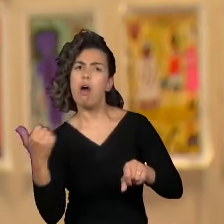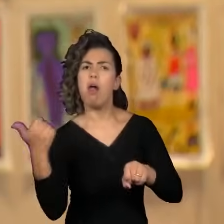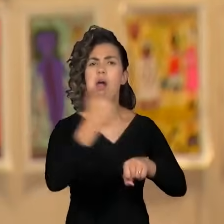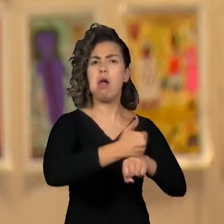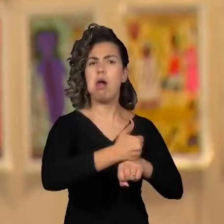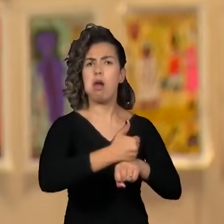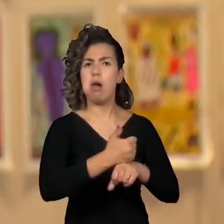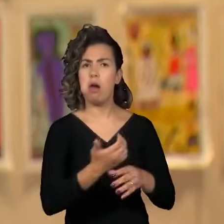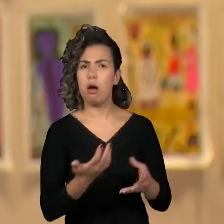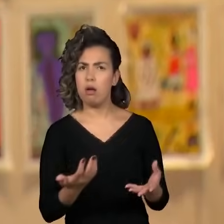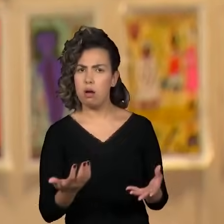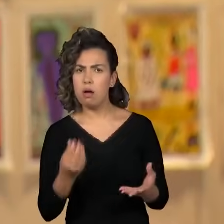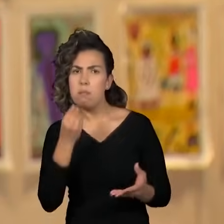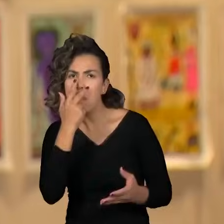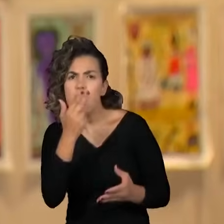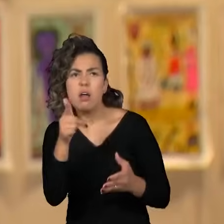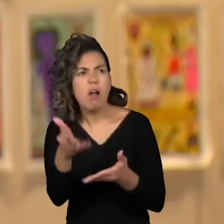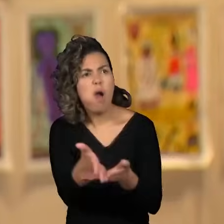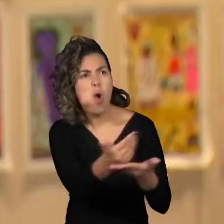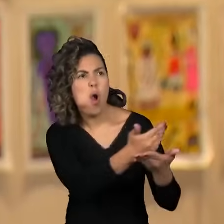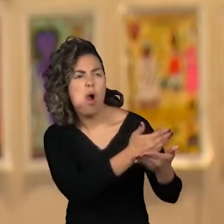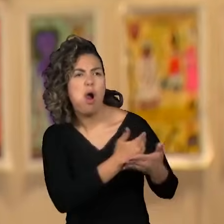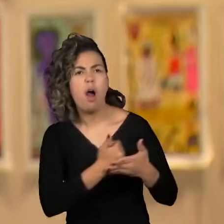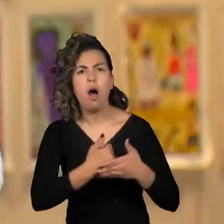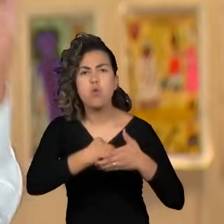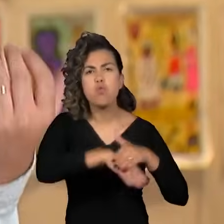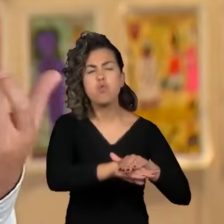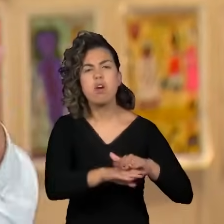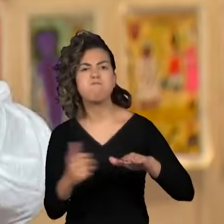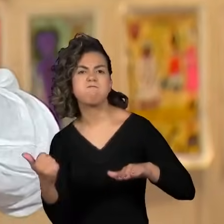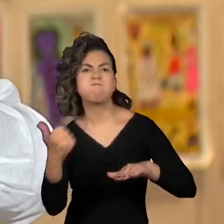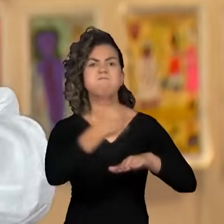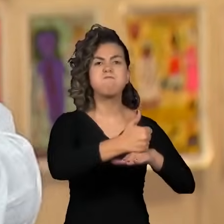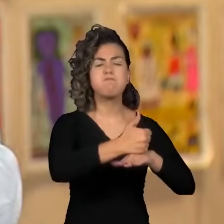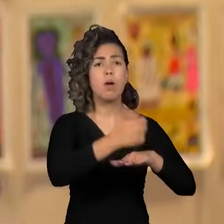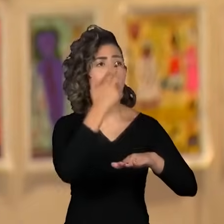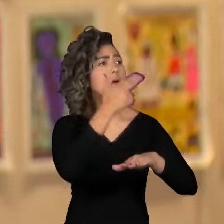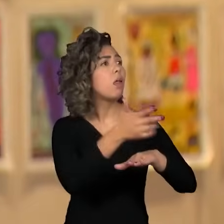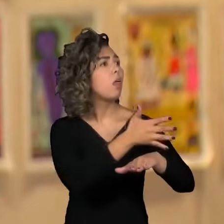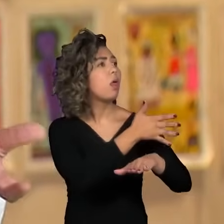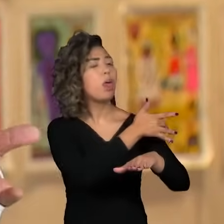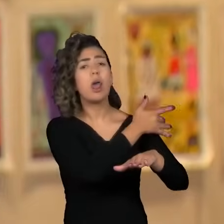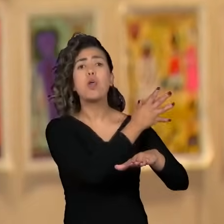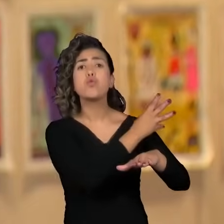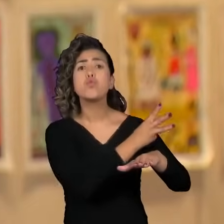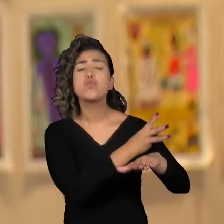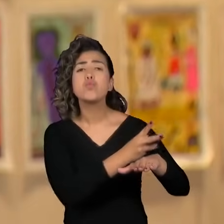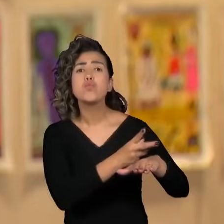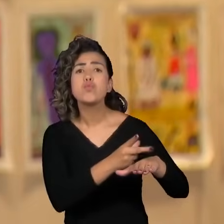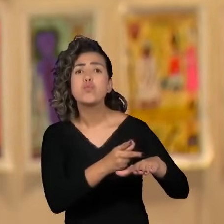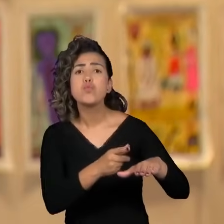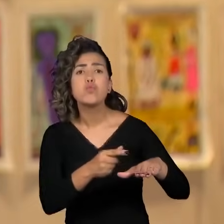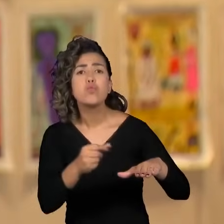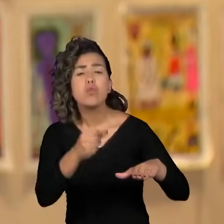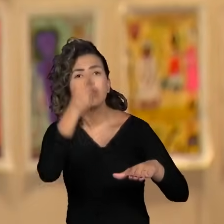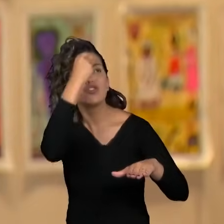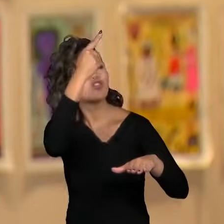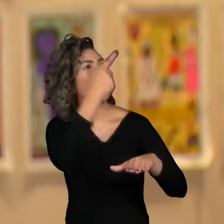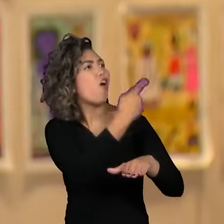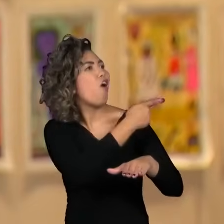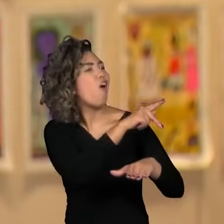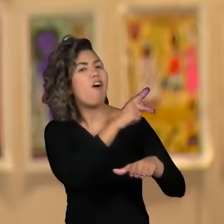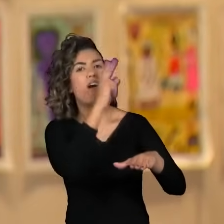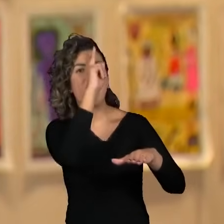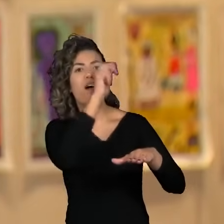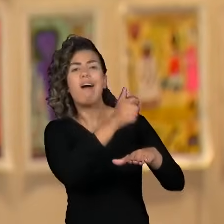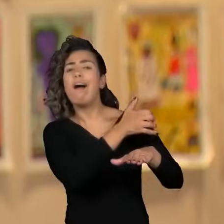essa retirada de bens, a gente também tem um apagamento do que aconteceu antes e da própria complexidade humana,